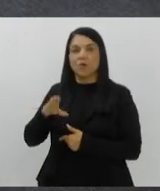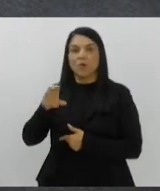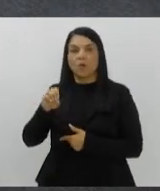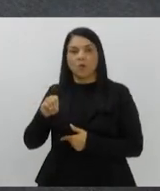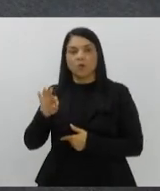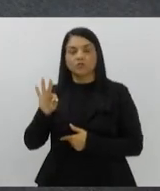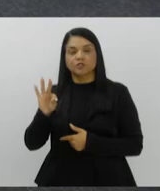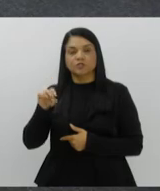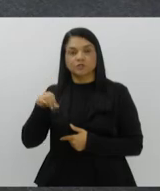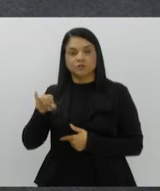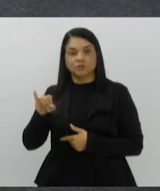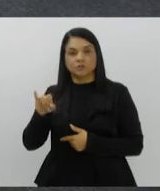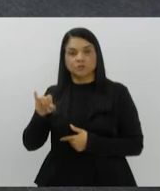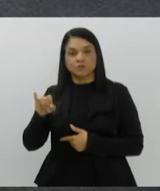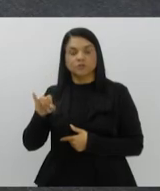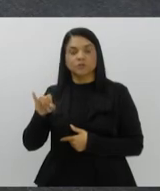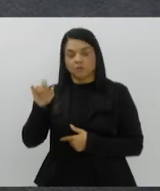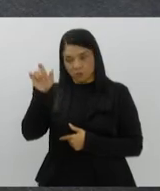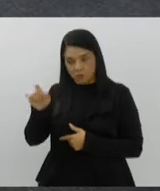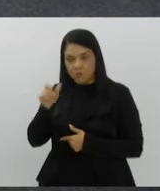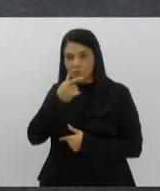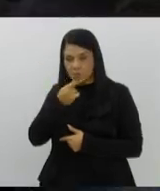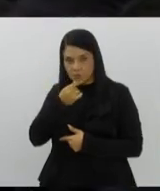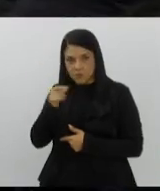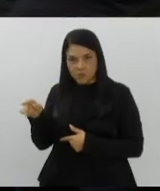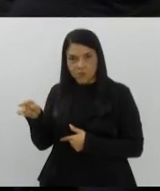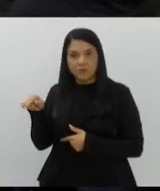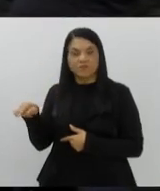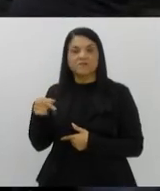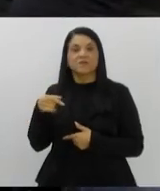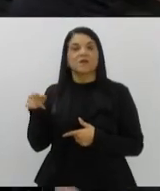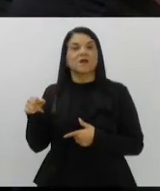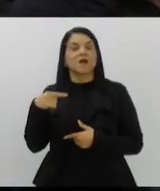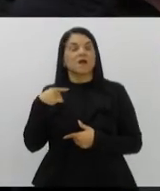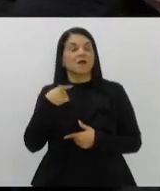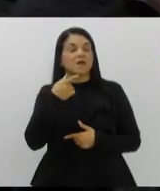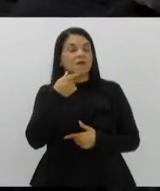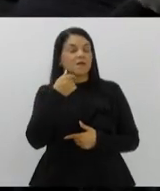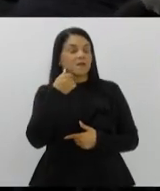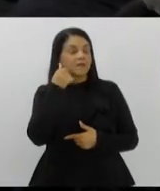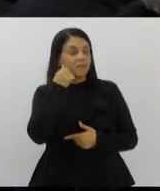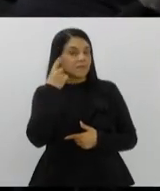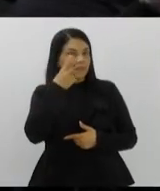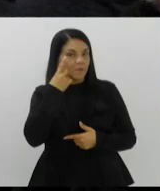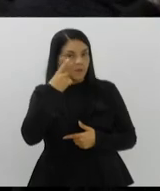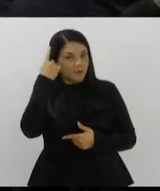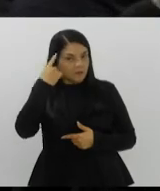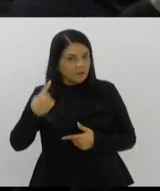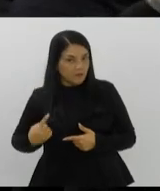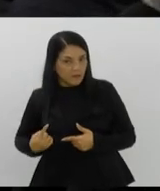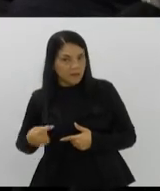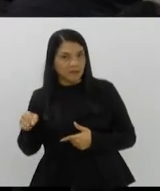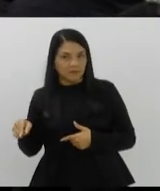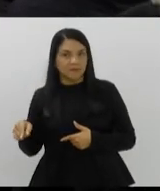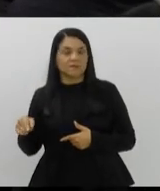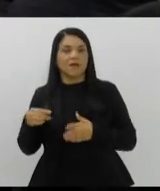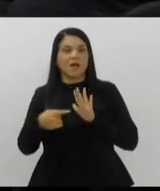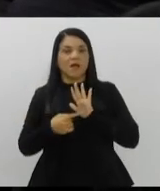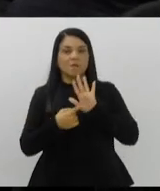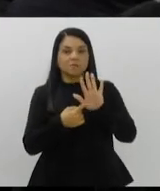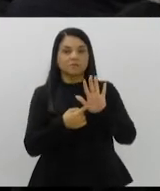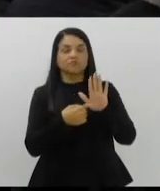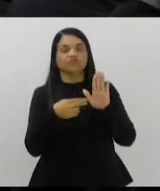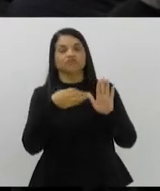Então, a deputada Dani Balbi apresentou uma sugestão que nós aderimos imediatamente, que é